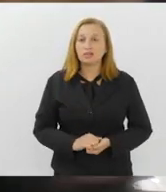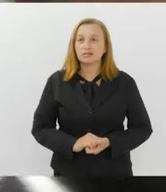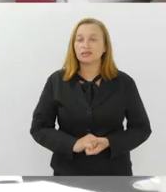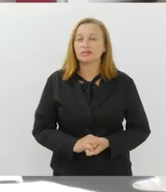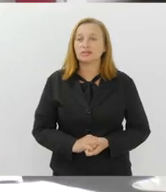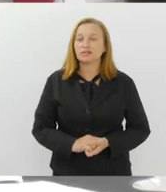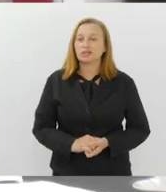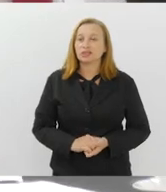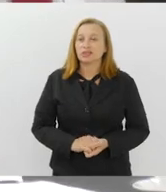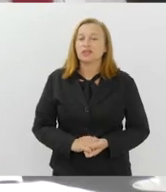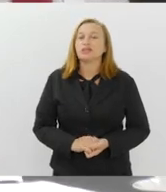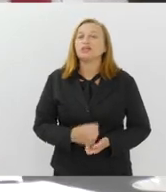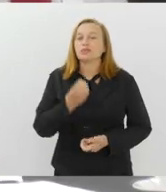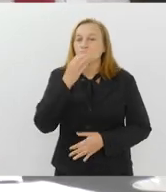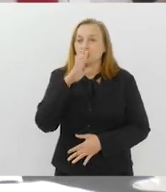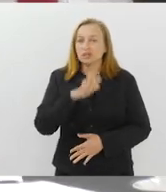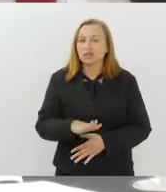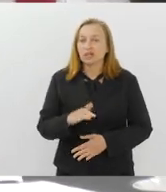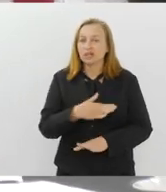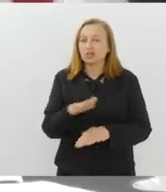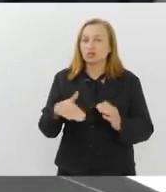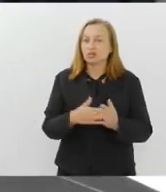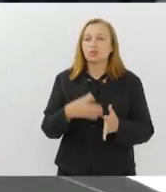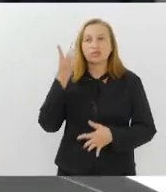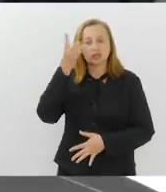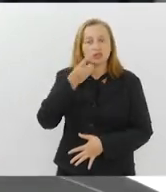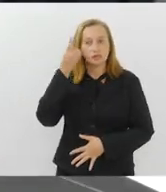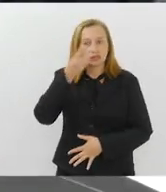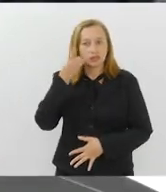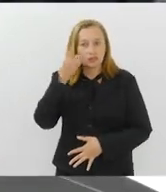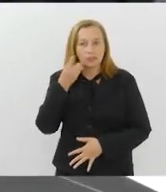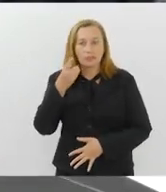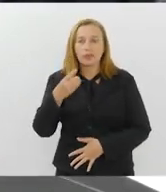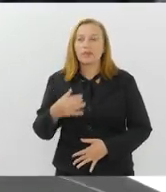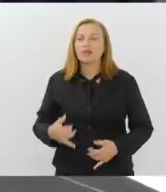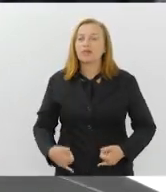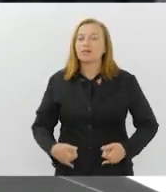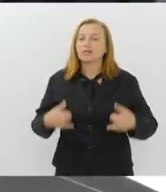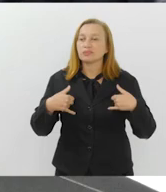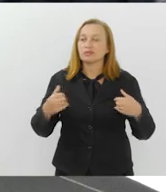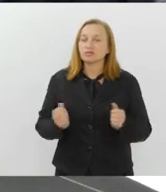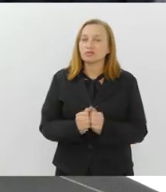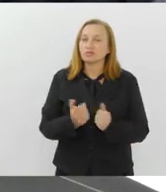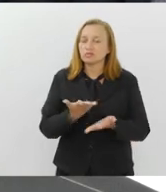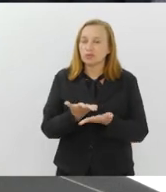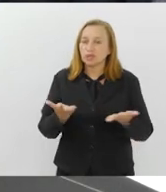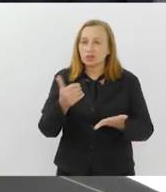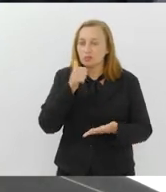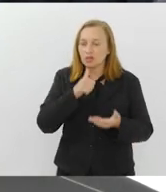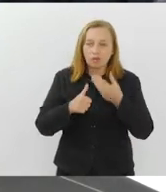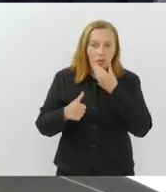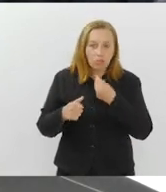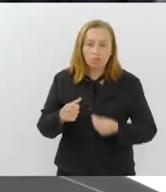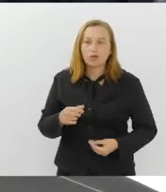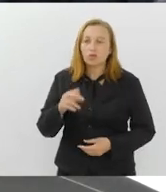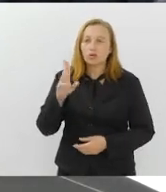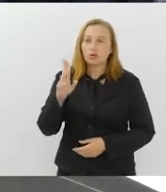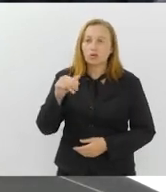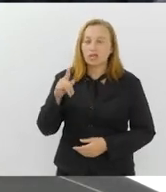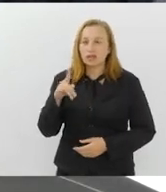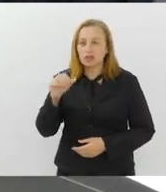Boa tarde, deputado Fred e demais deputados. Para a gente é uma honra estar aqui com os senhores e senhoras. A Unidas é a